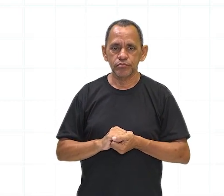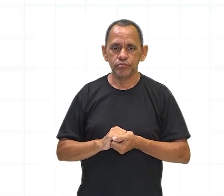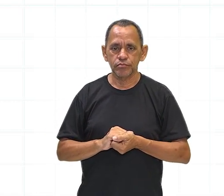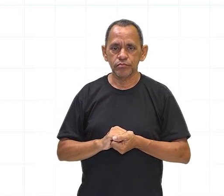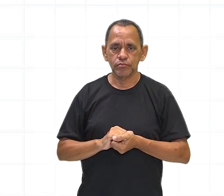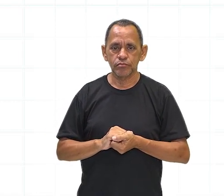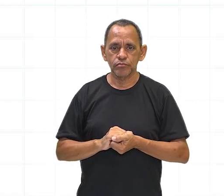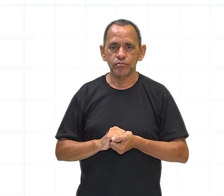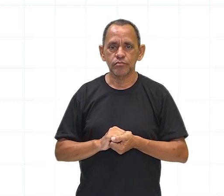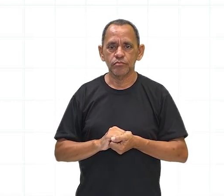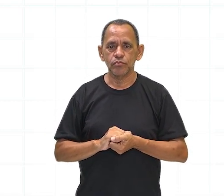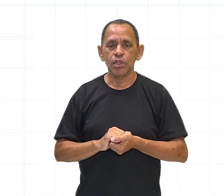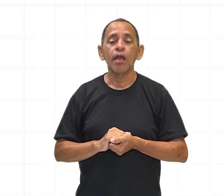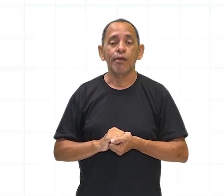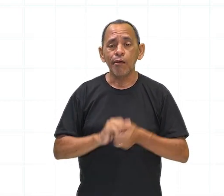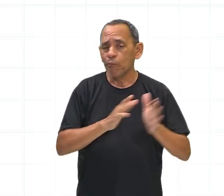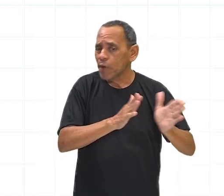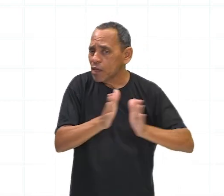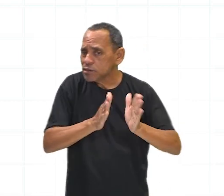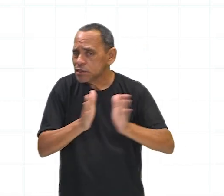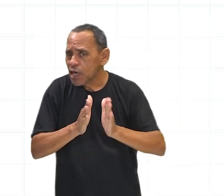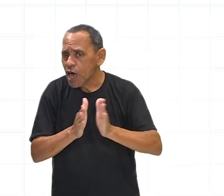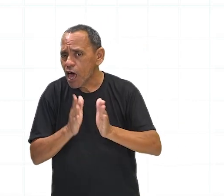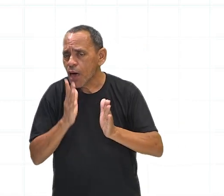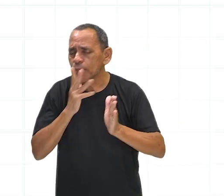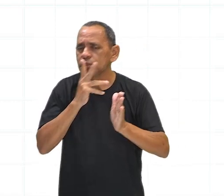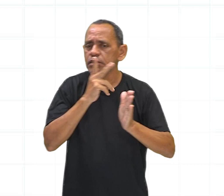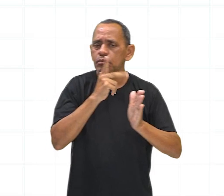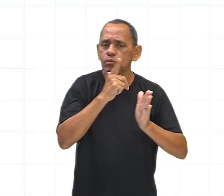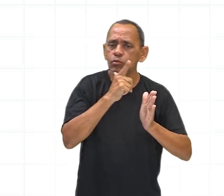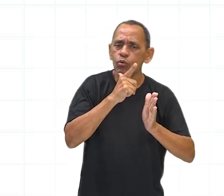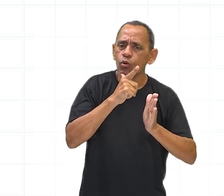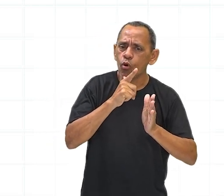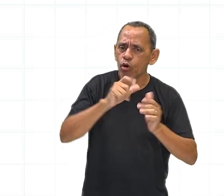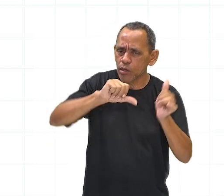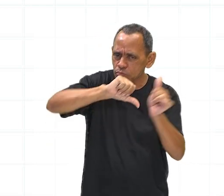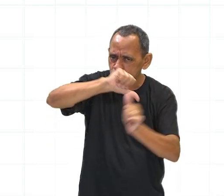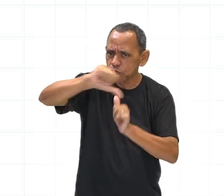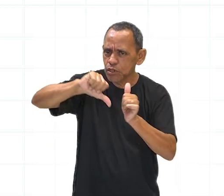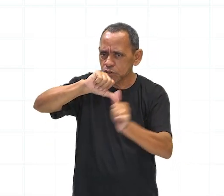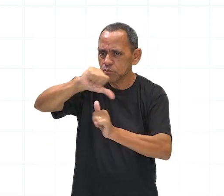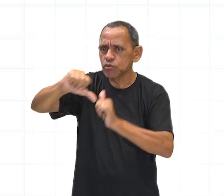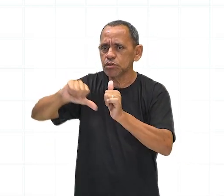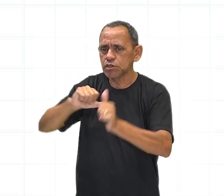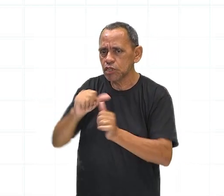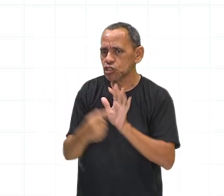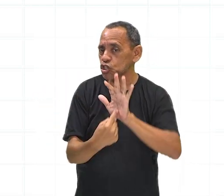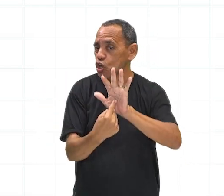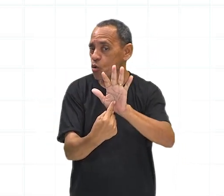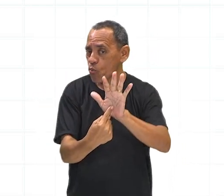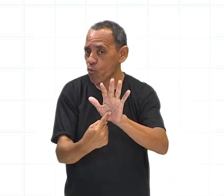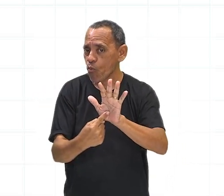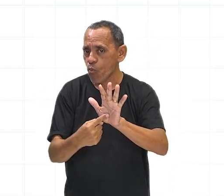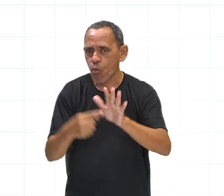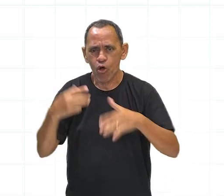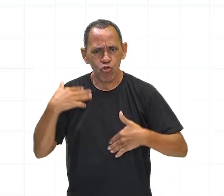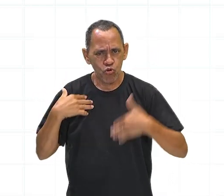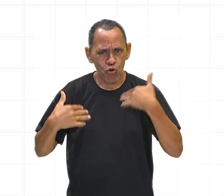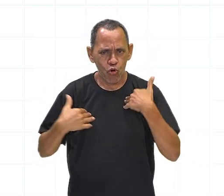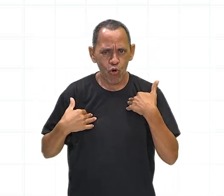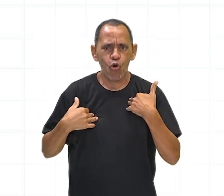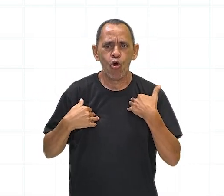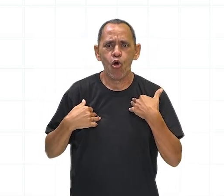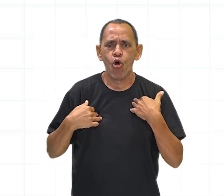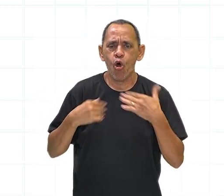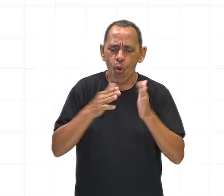Passam por um lento amadurecimento, concluindo-se na puberdade, ou seja, quando as células sexuais ficam